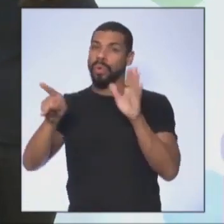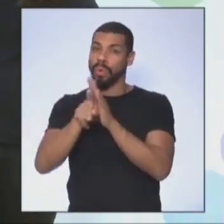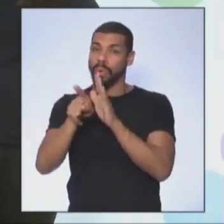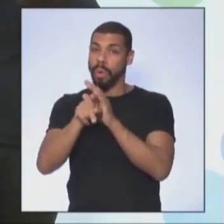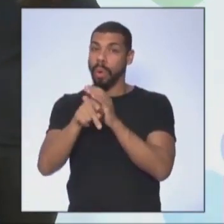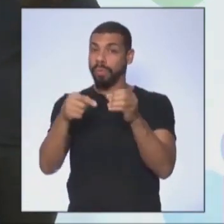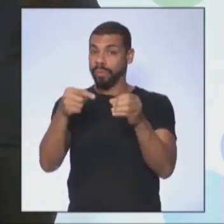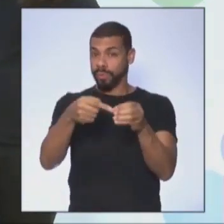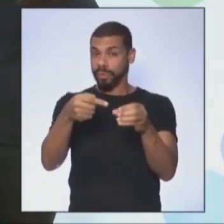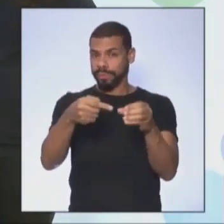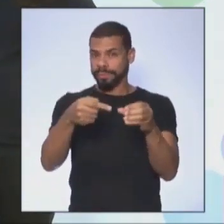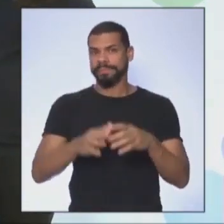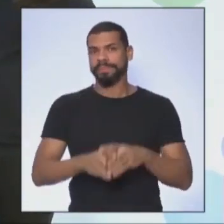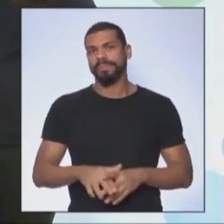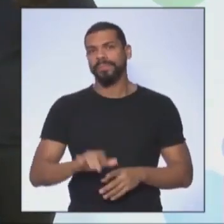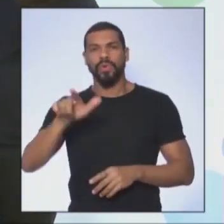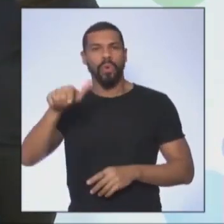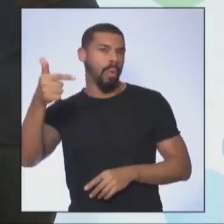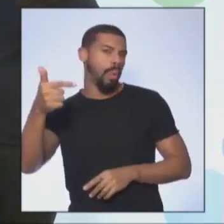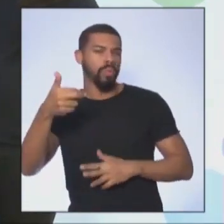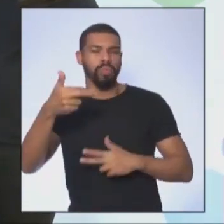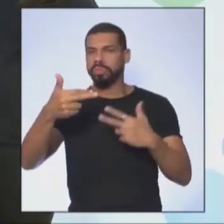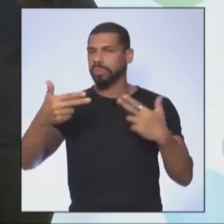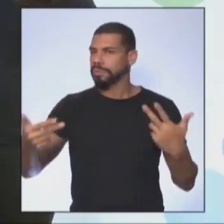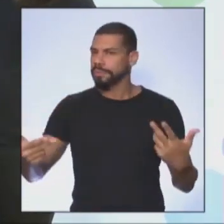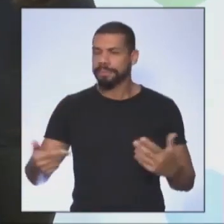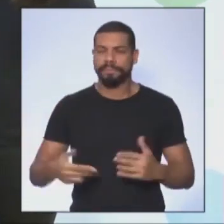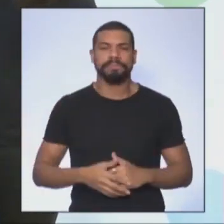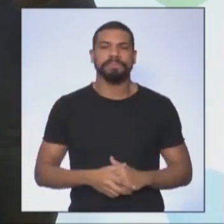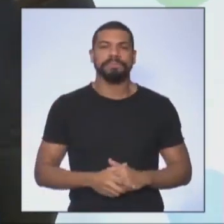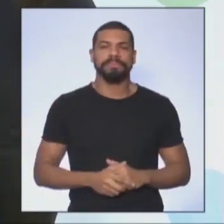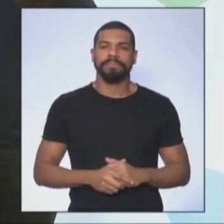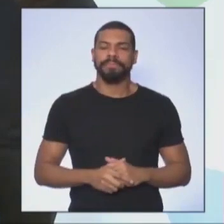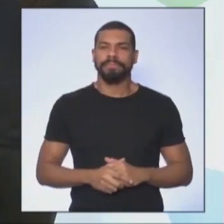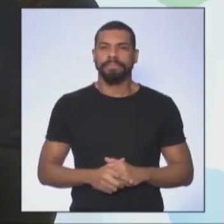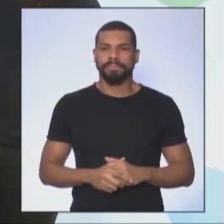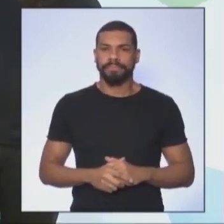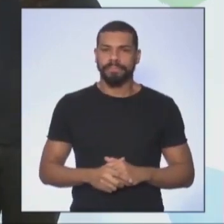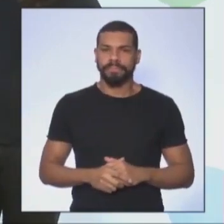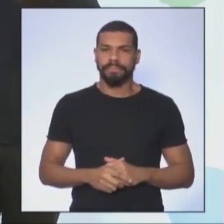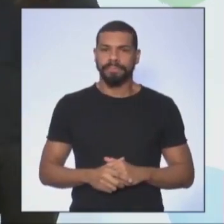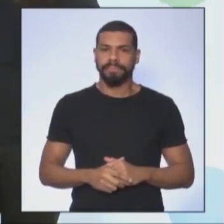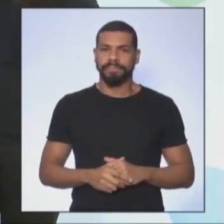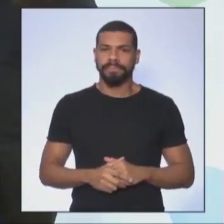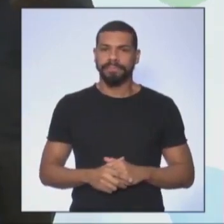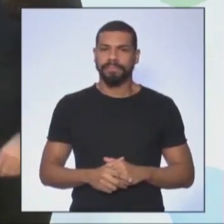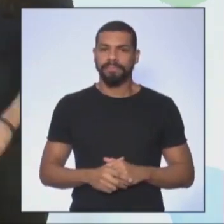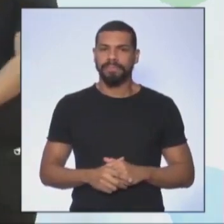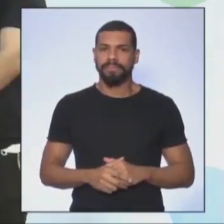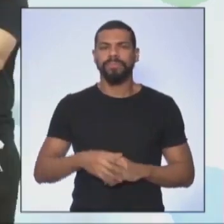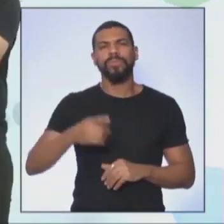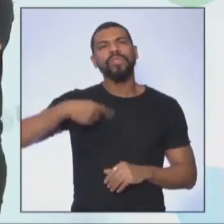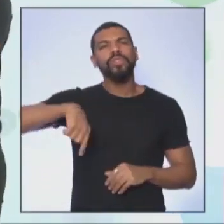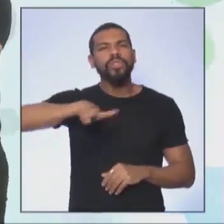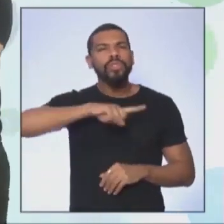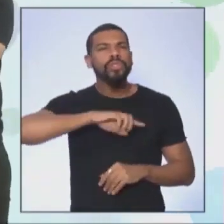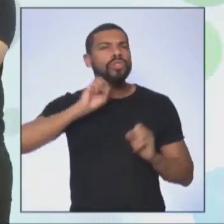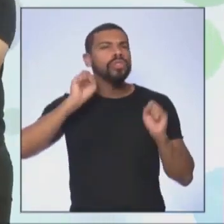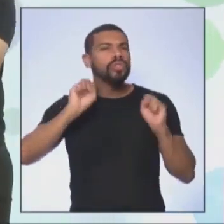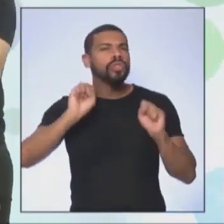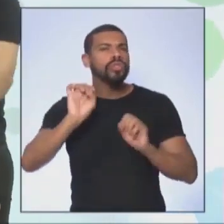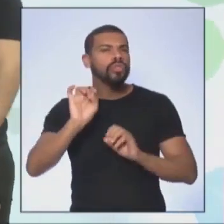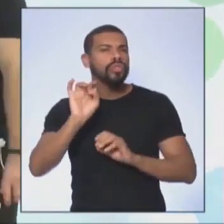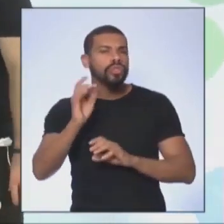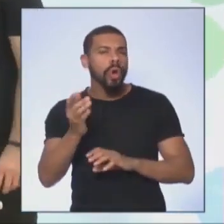para ela. Se fosse outra taça, seria outra frequência de ressonância. Um som diferente. Um som diferente, certo? Então, a gente só conseguiria começar a